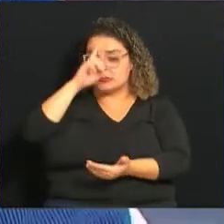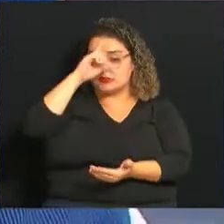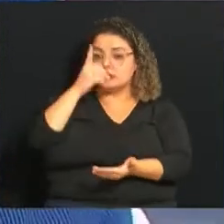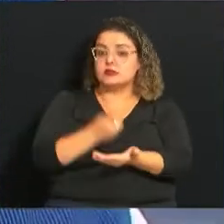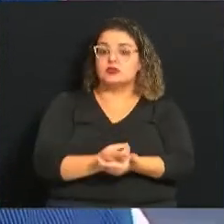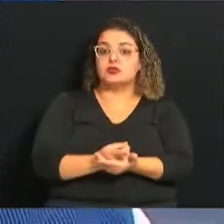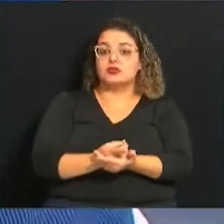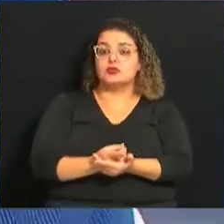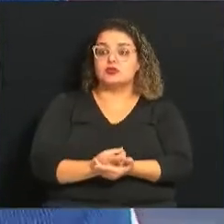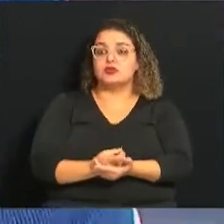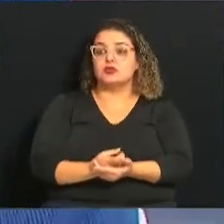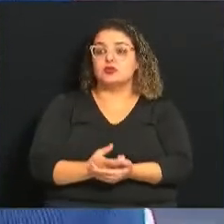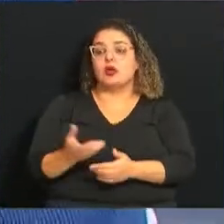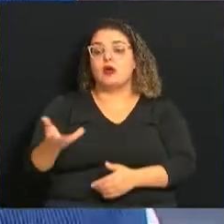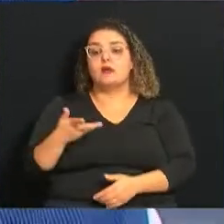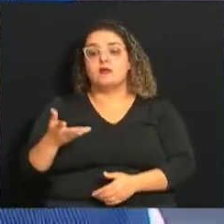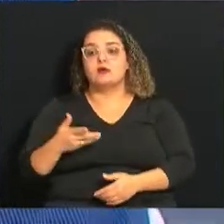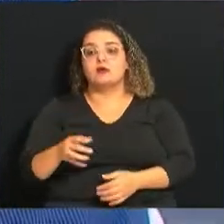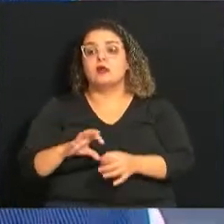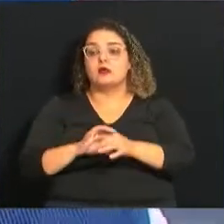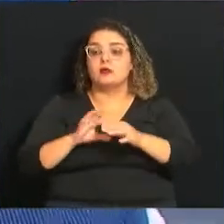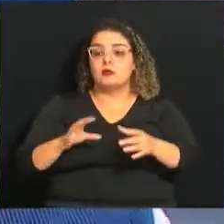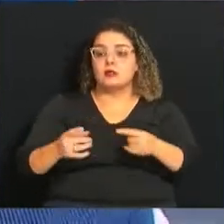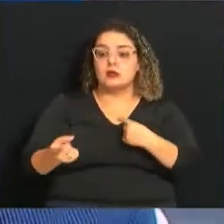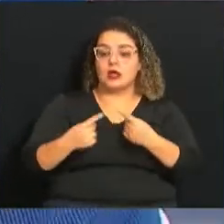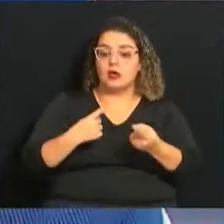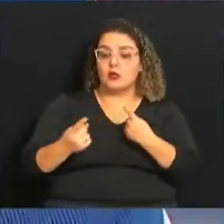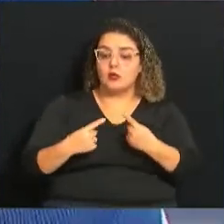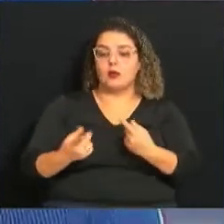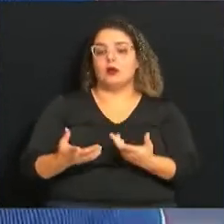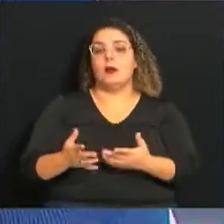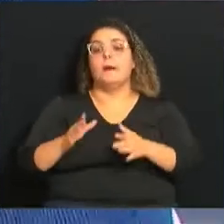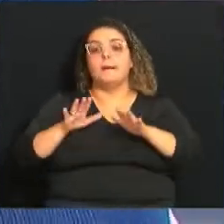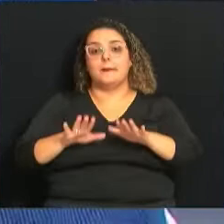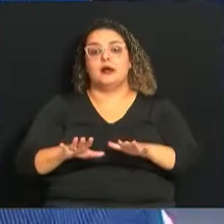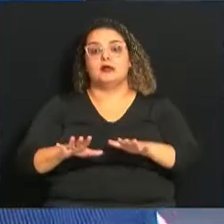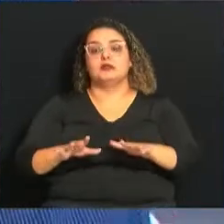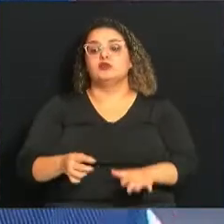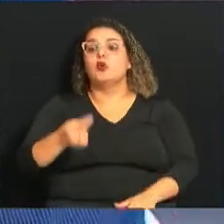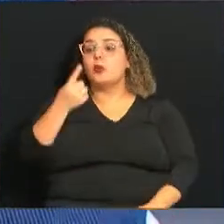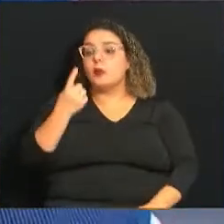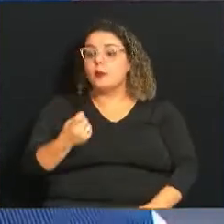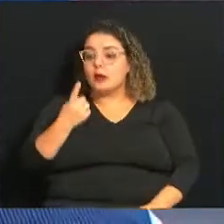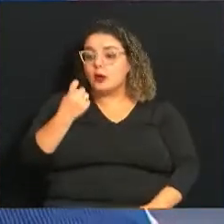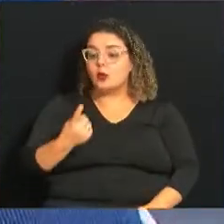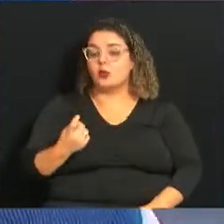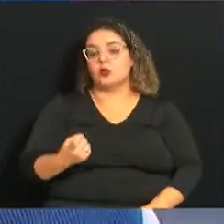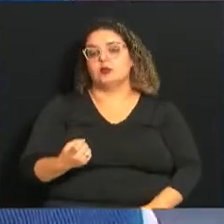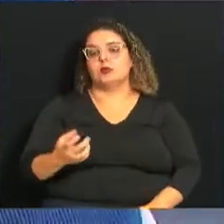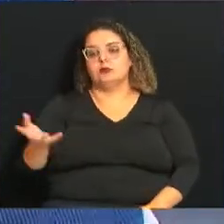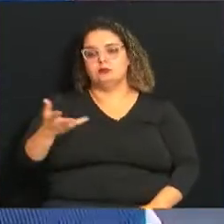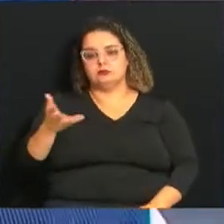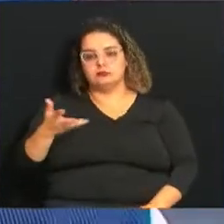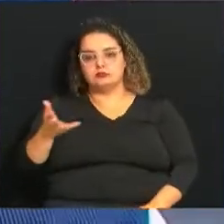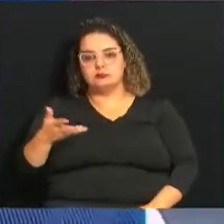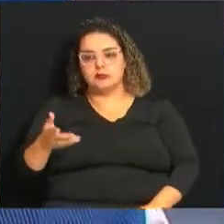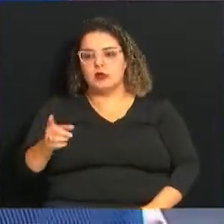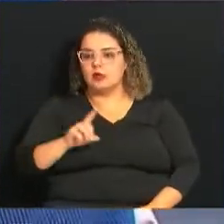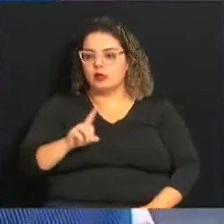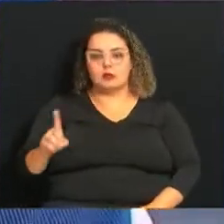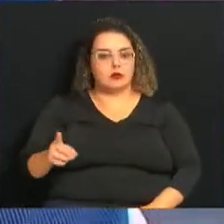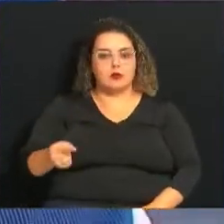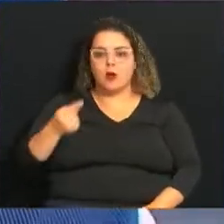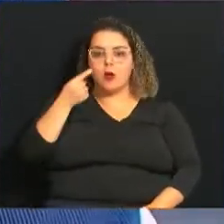velocidade permitida na rua ou na avenida, mas desde que seja uma única velocidade, e não, como nós estamos